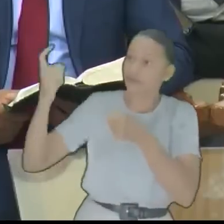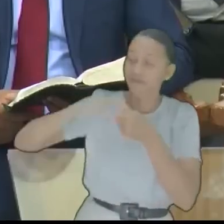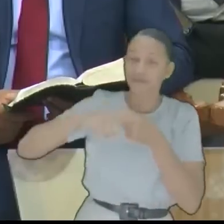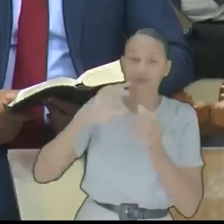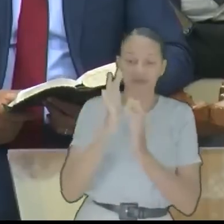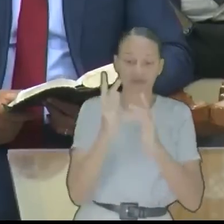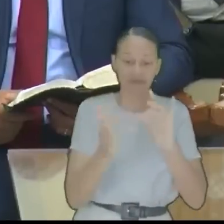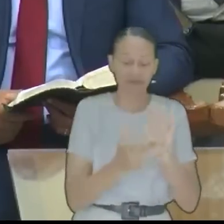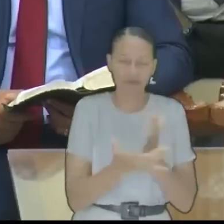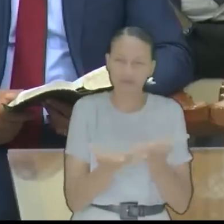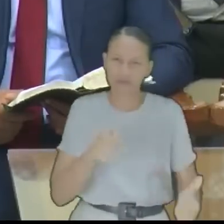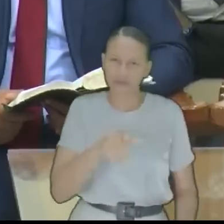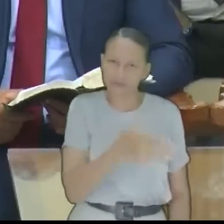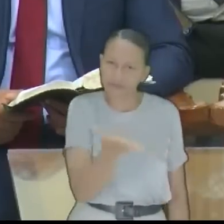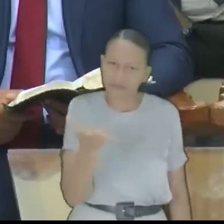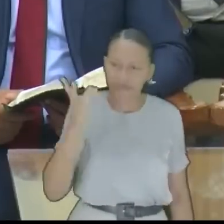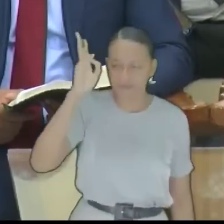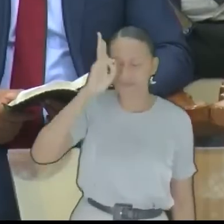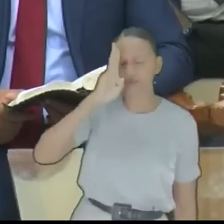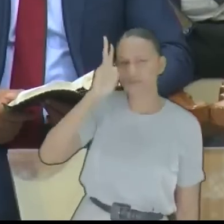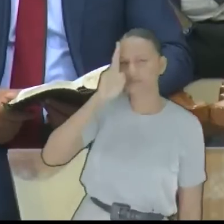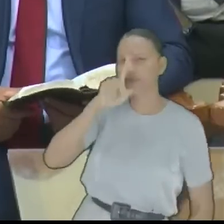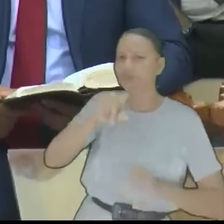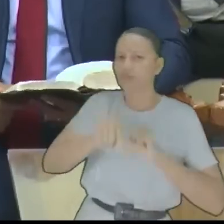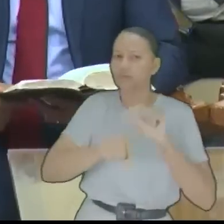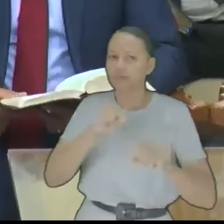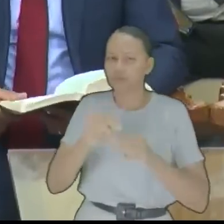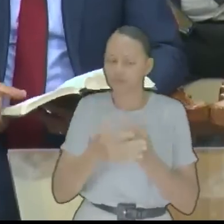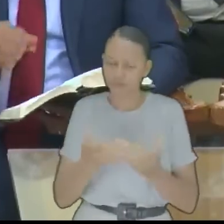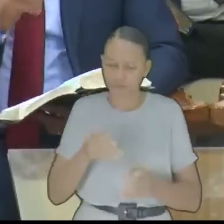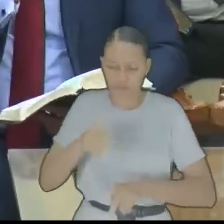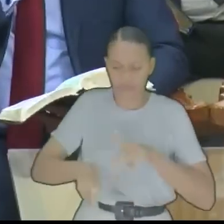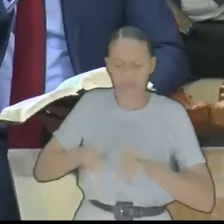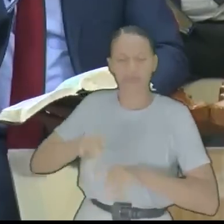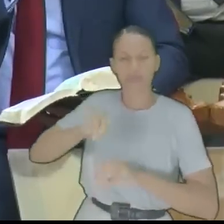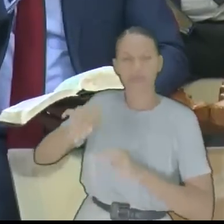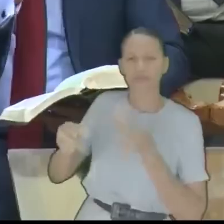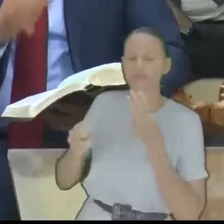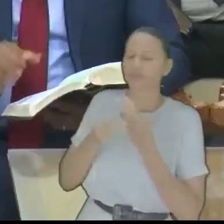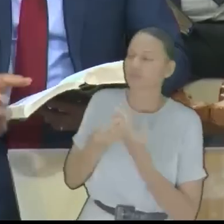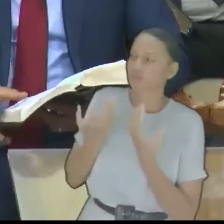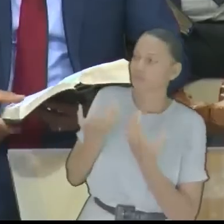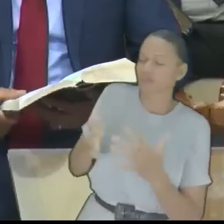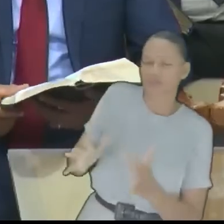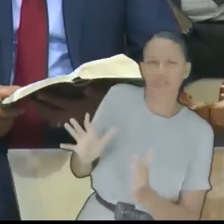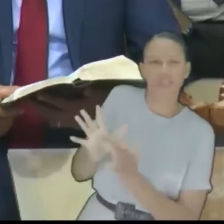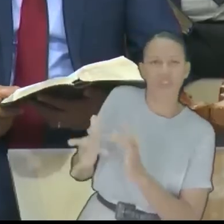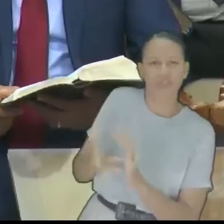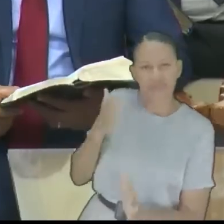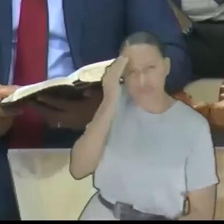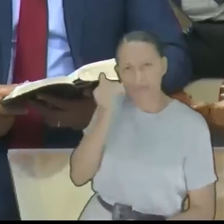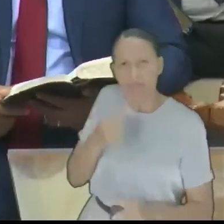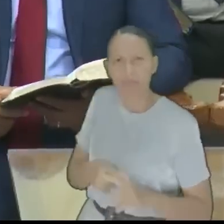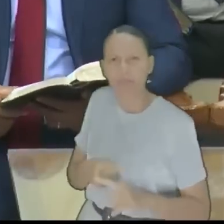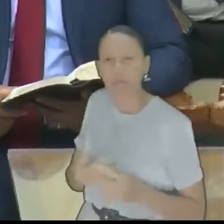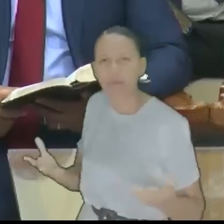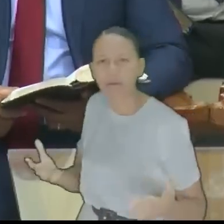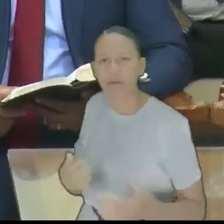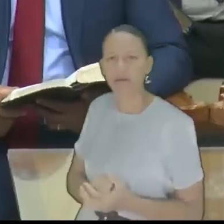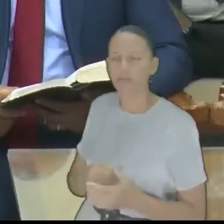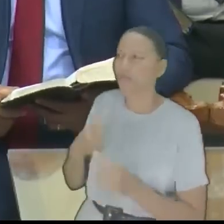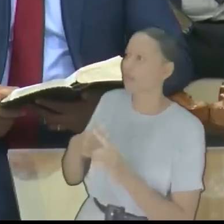Senhor. Os irmãos estão lembrados que os judeus rejeitaram Jesus por quê? Por que foi que os